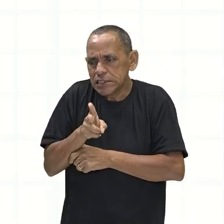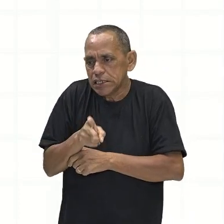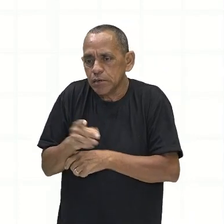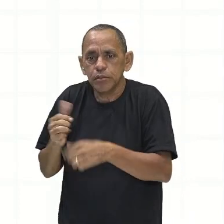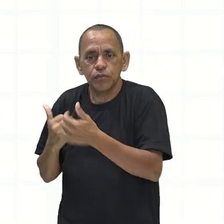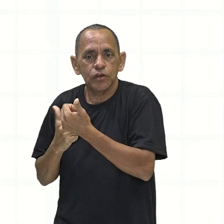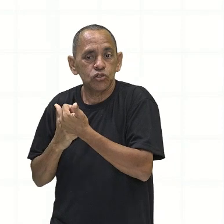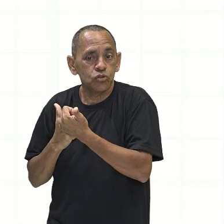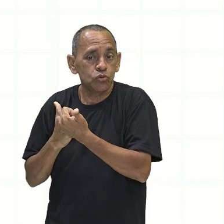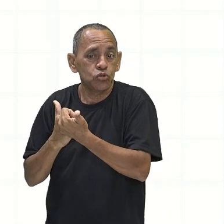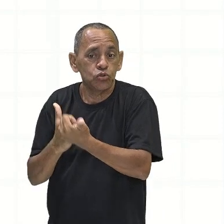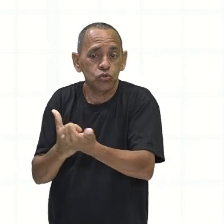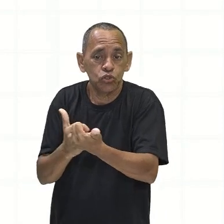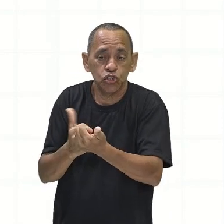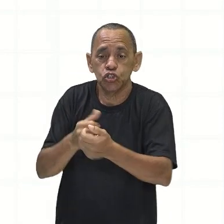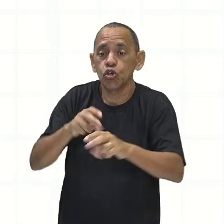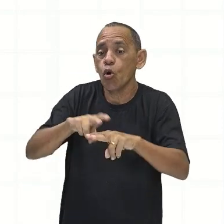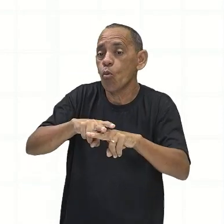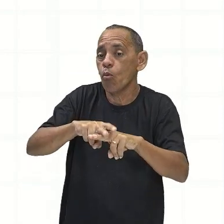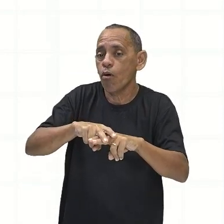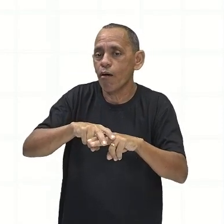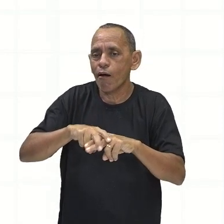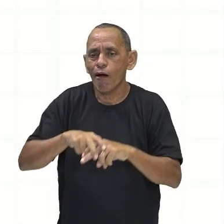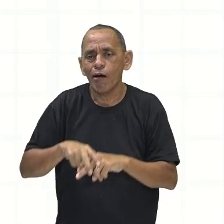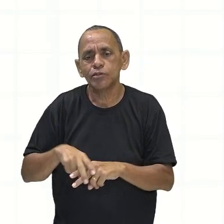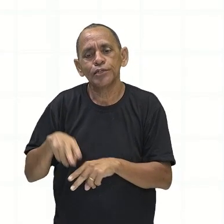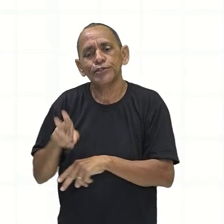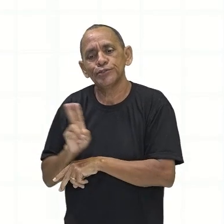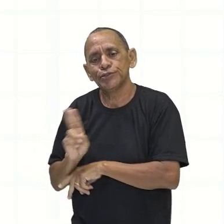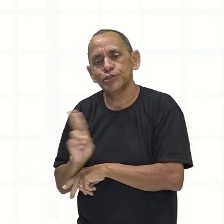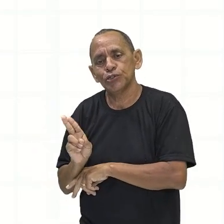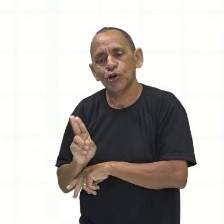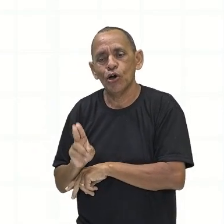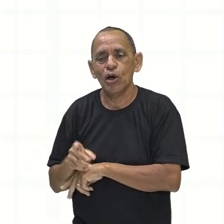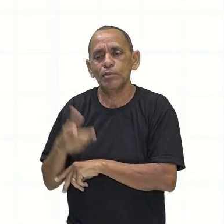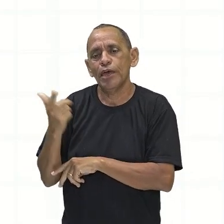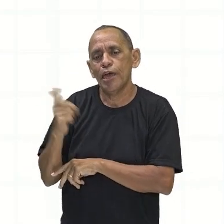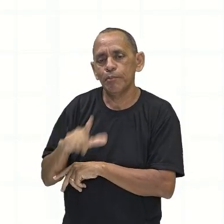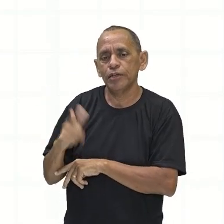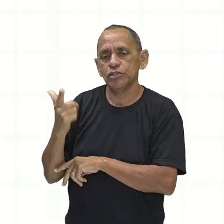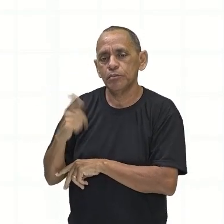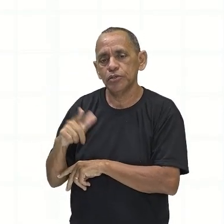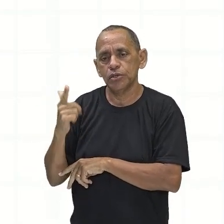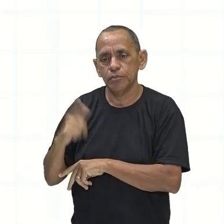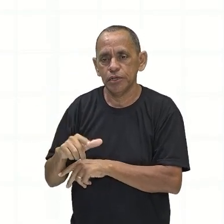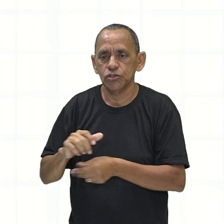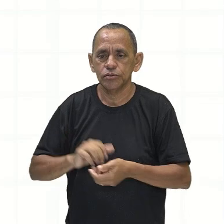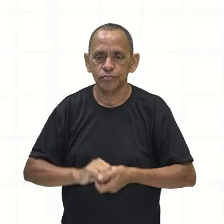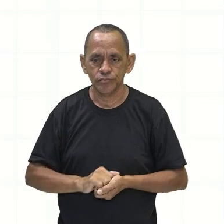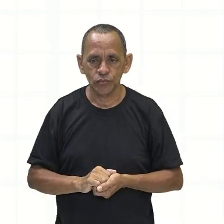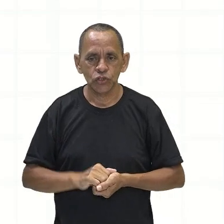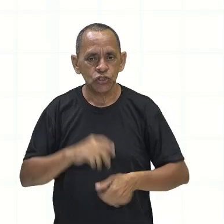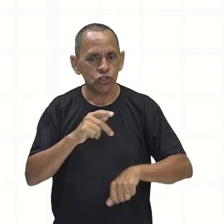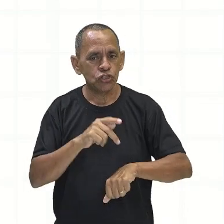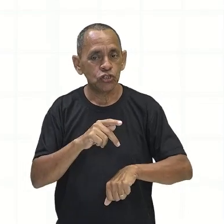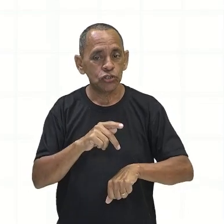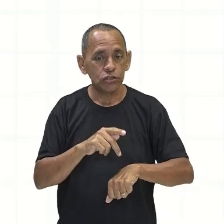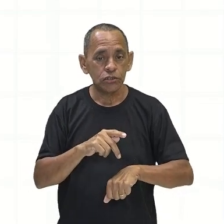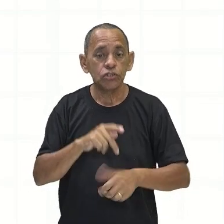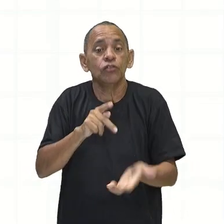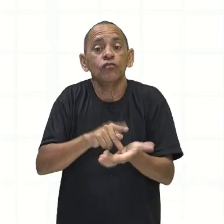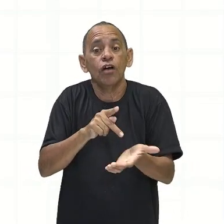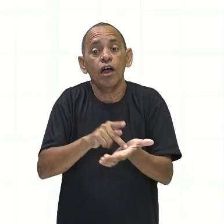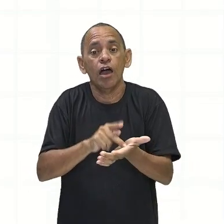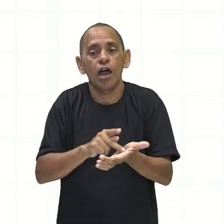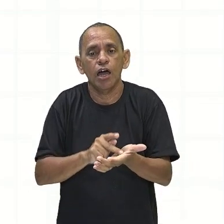das brasas da grande fogueira do sol. Numa ocasião, quando o sol estava bem fraquinho, aí